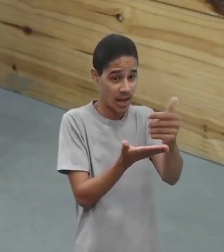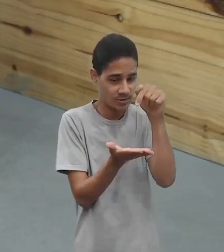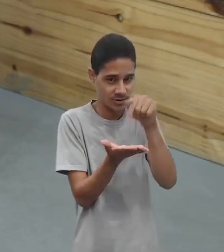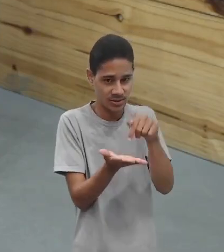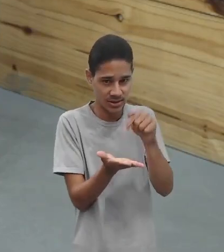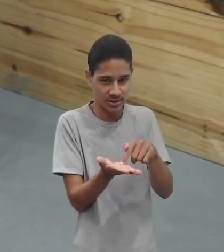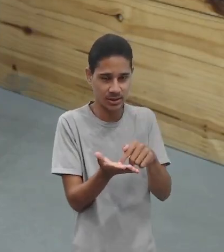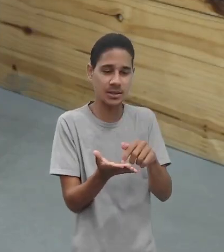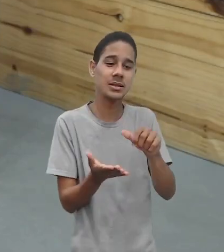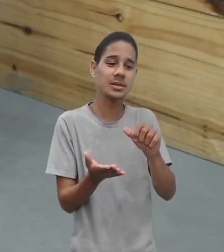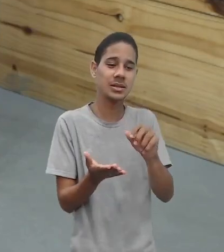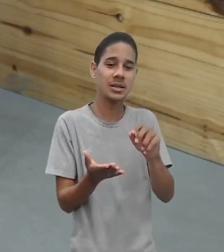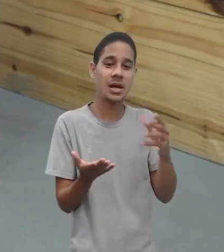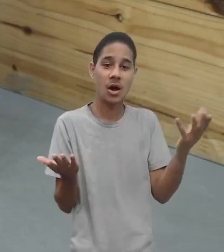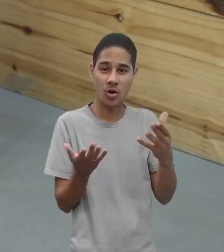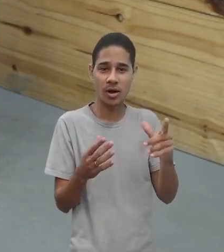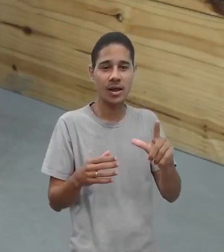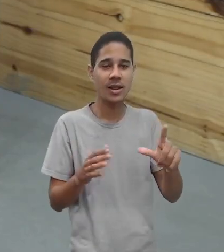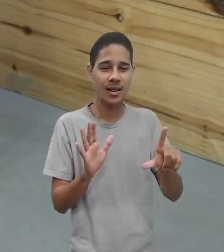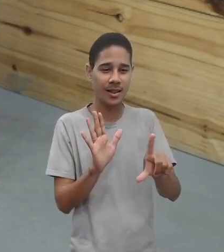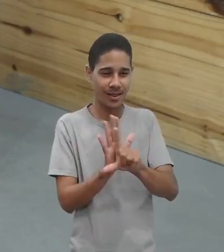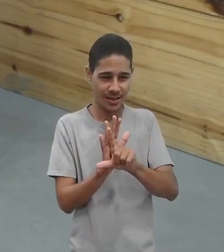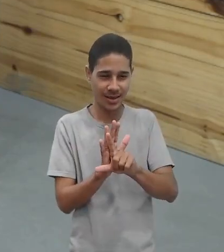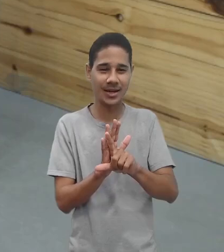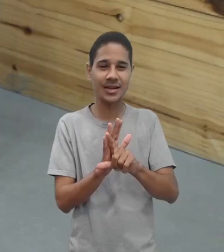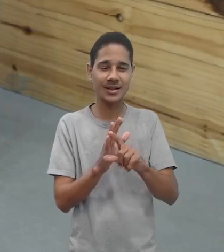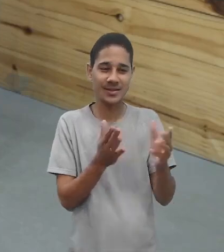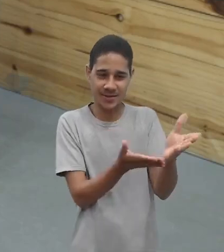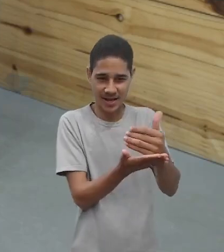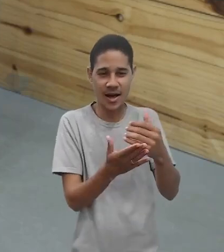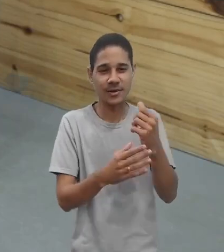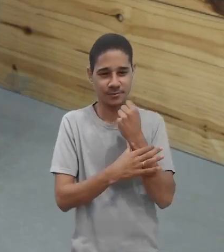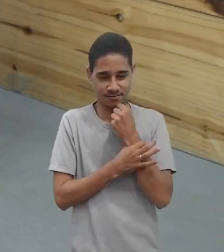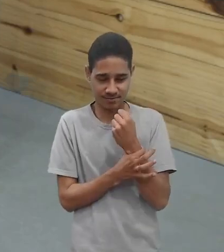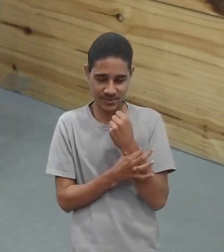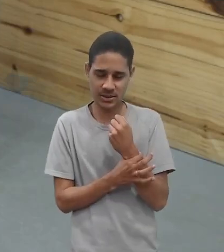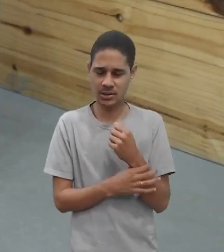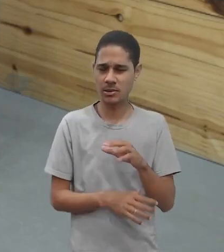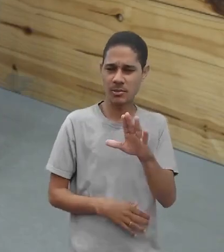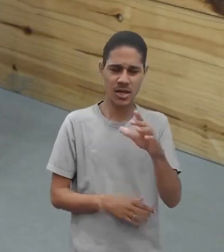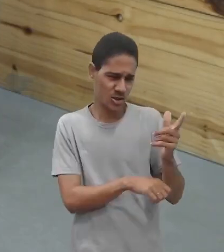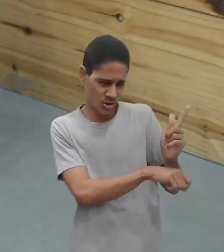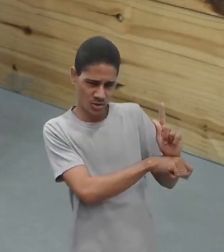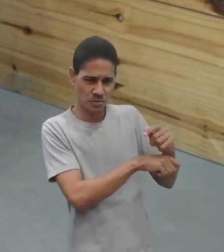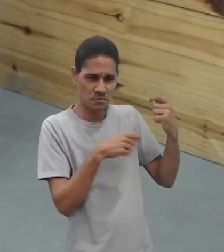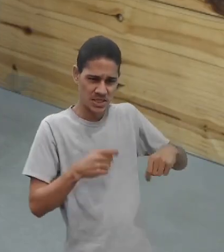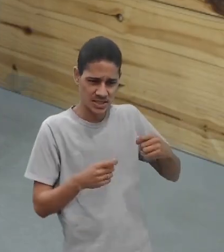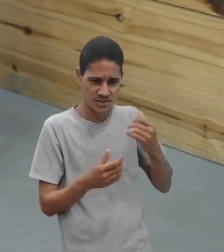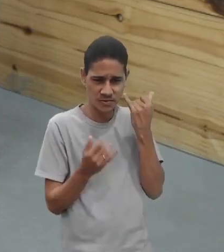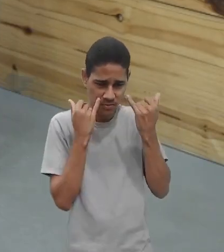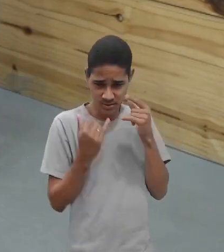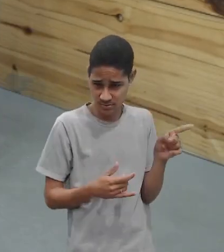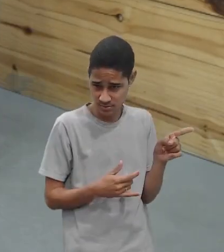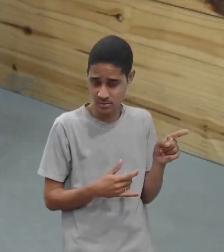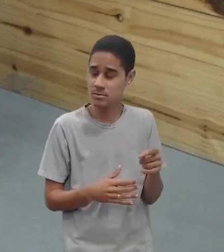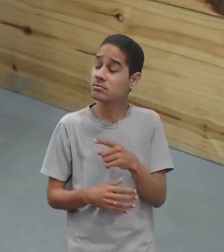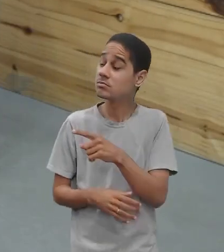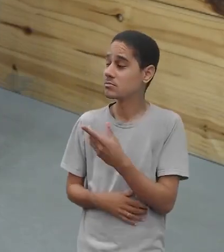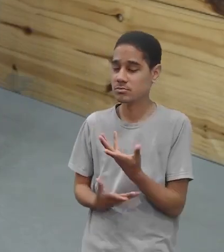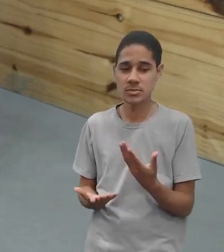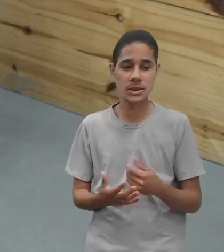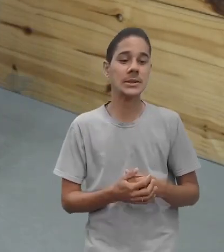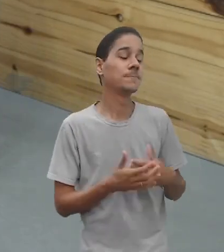inclusive, né, Cris, pela LGPD. Será que o gestor precisa desses dados? Bom, levando em consideração que